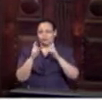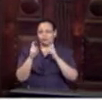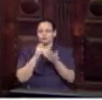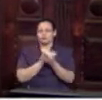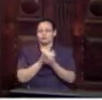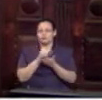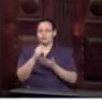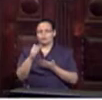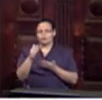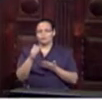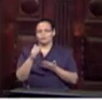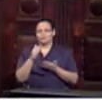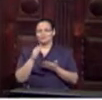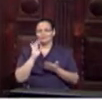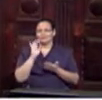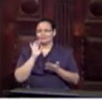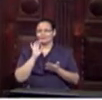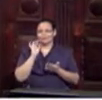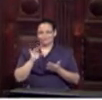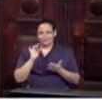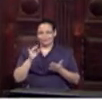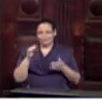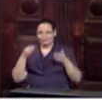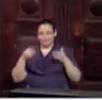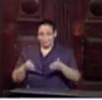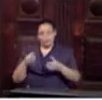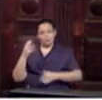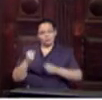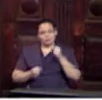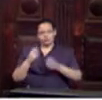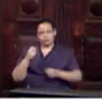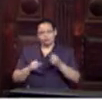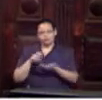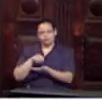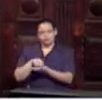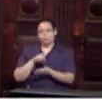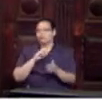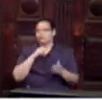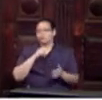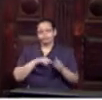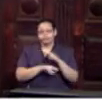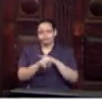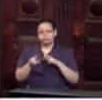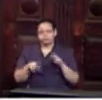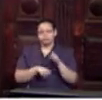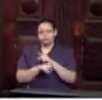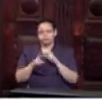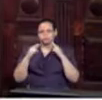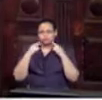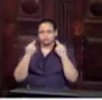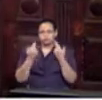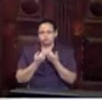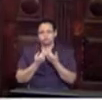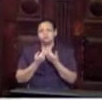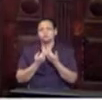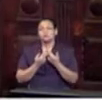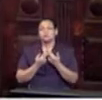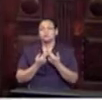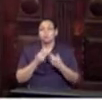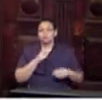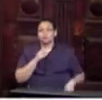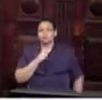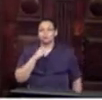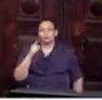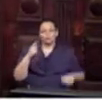iniciado, mas apenas na cadeia produtiva do leite. Houve várias audiências públicas, inclusive uma